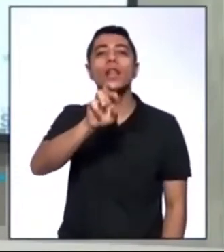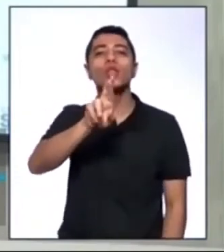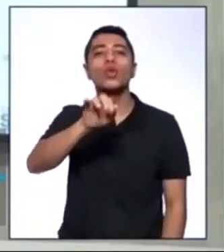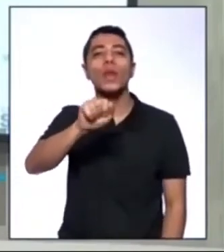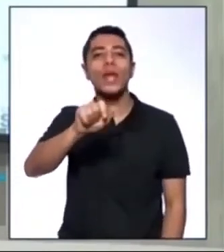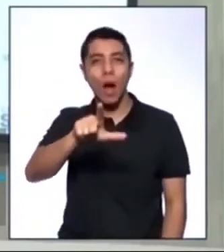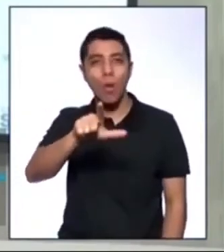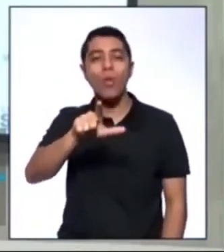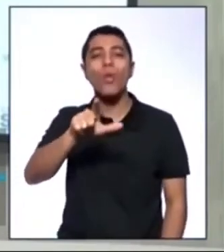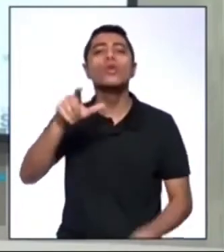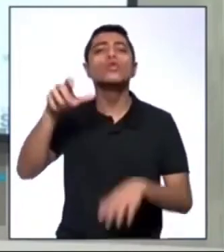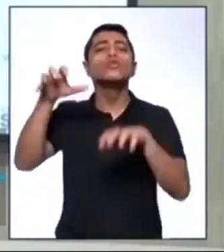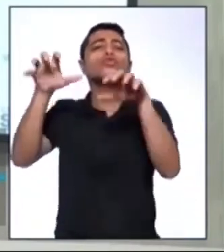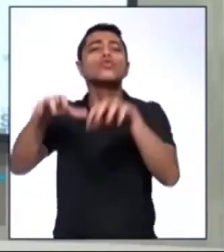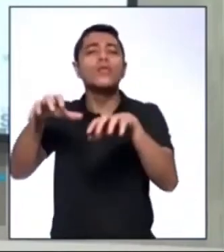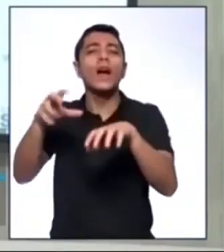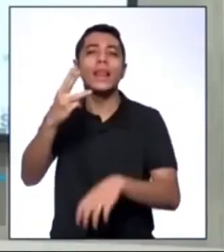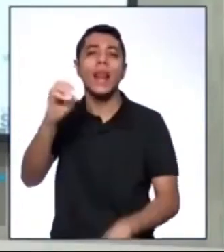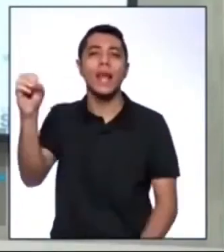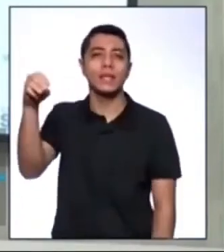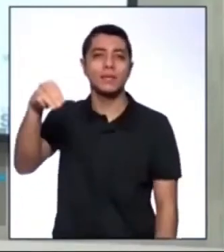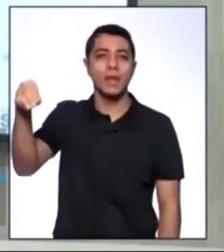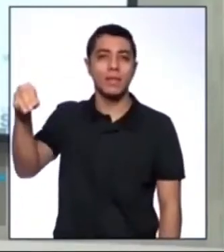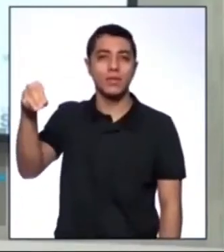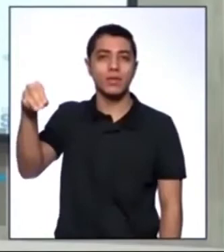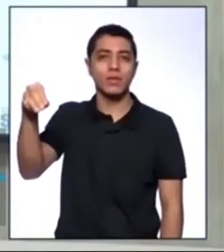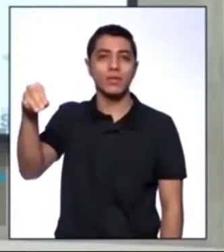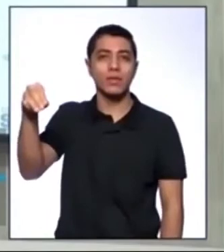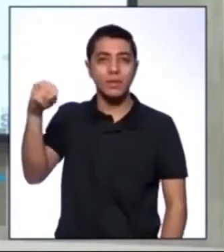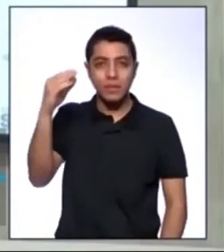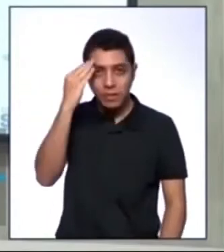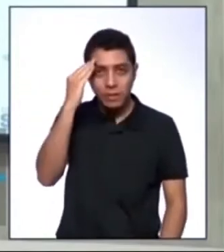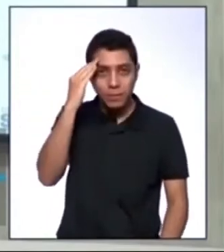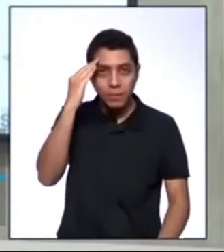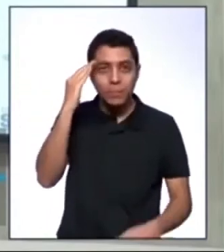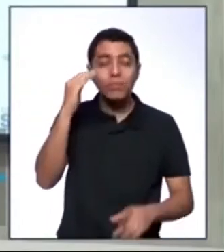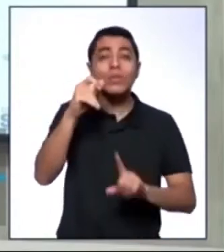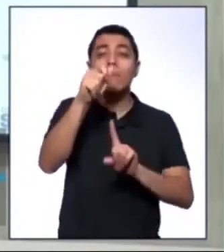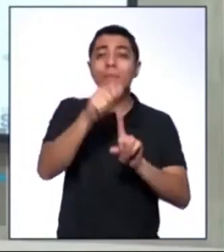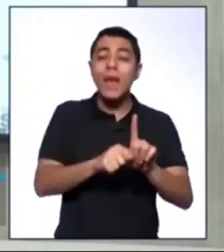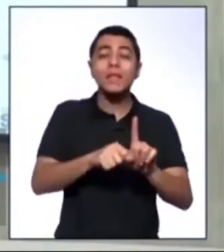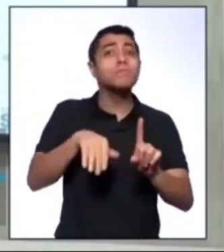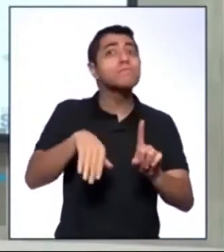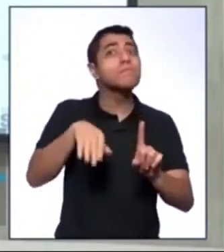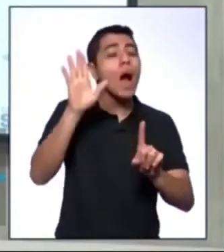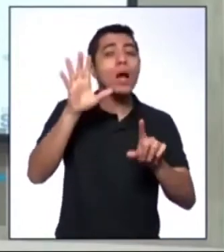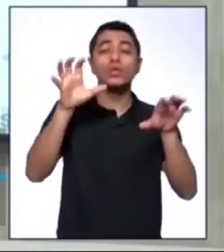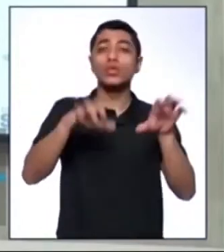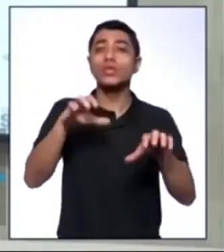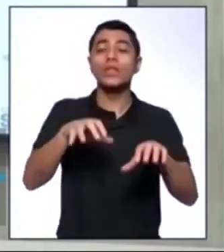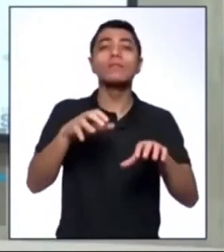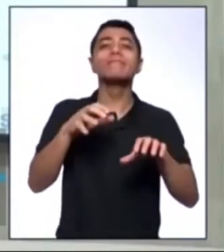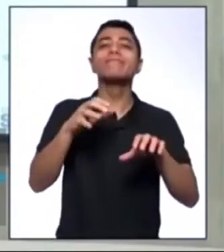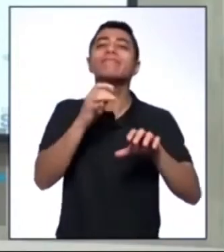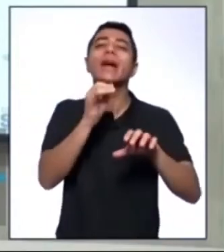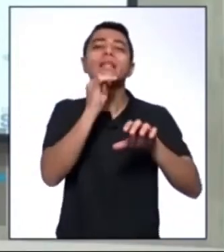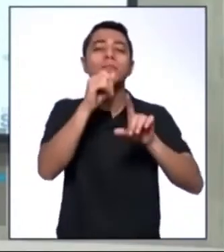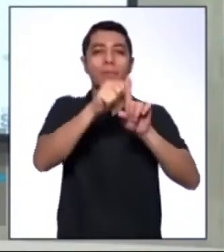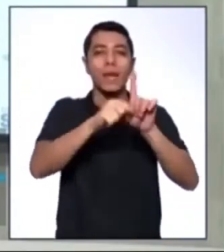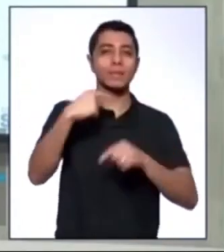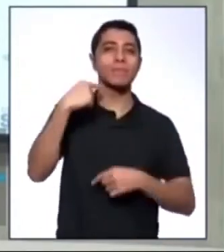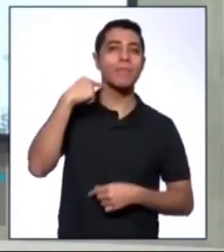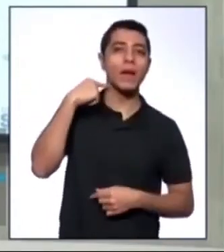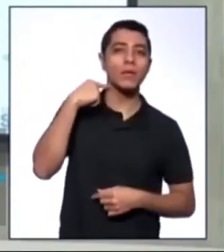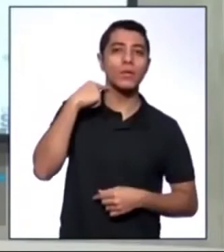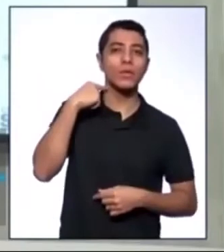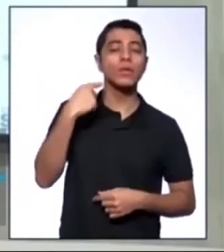janeiro. O mês que mais choveu, galera, a precipitação acumulada, por exemplo, do mês de maio, foi acima de 360